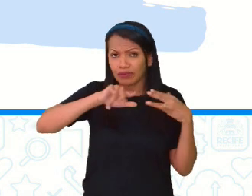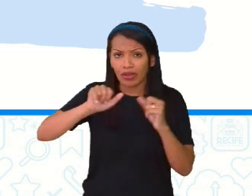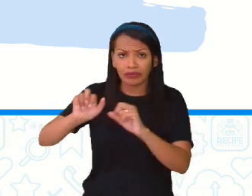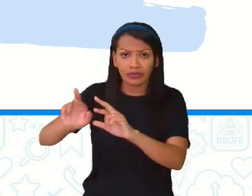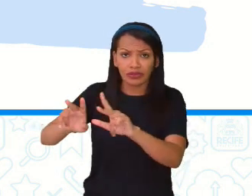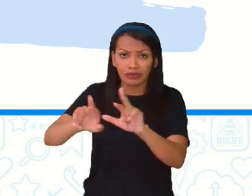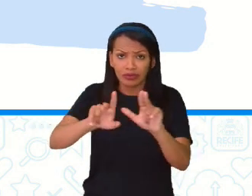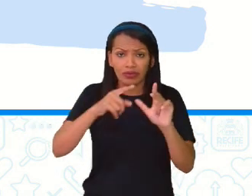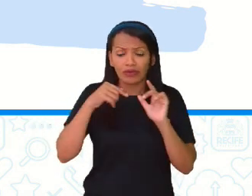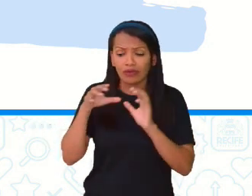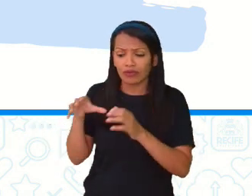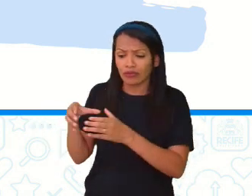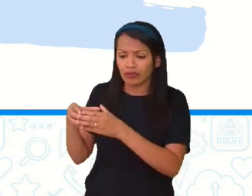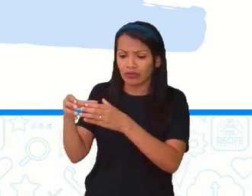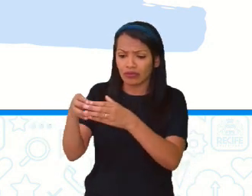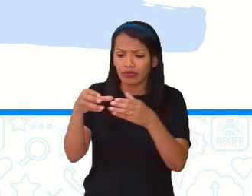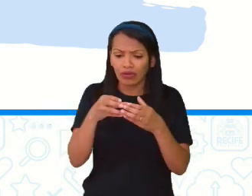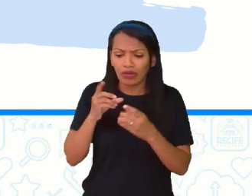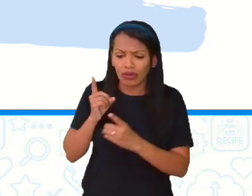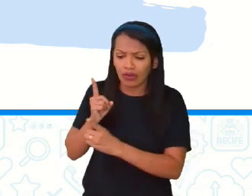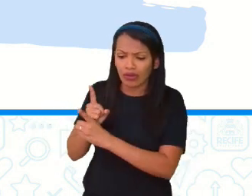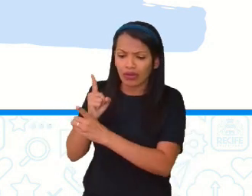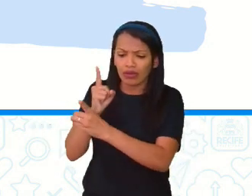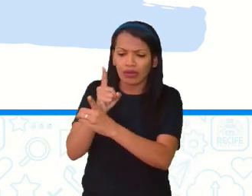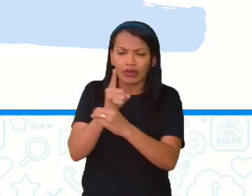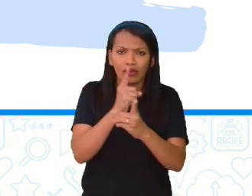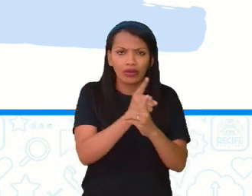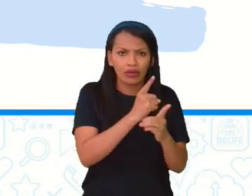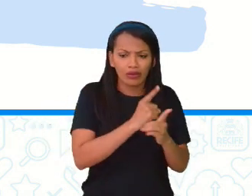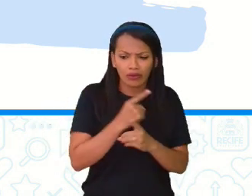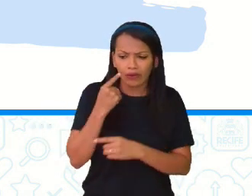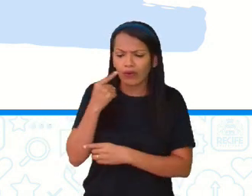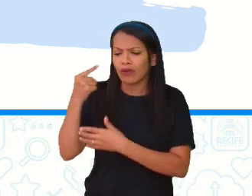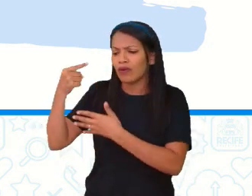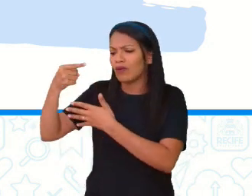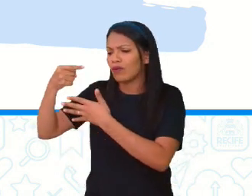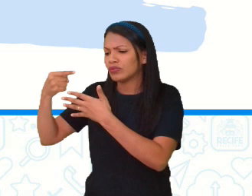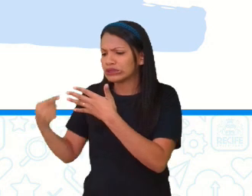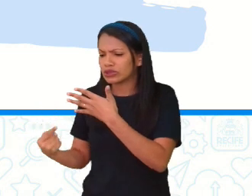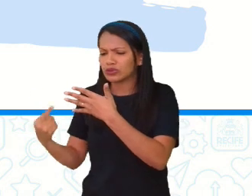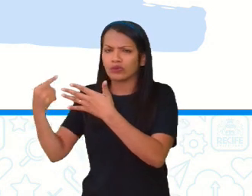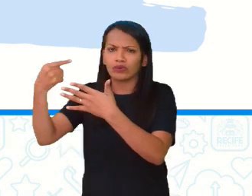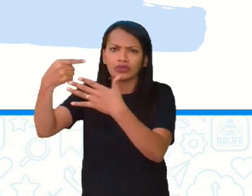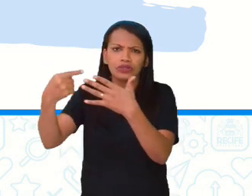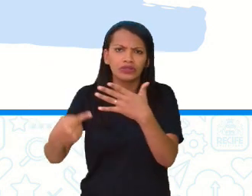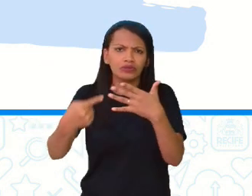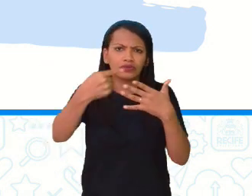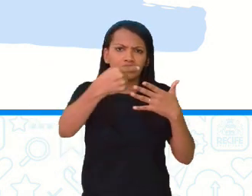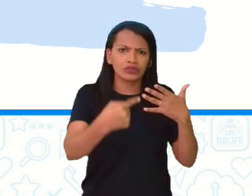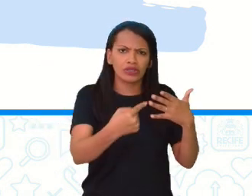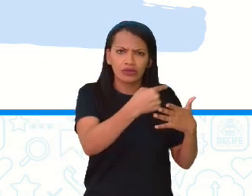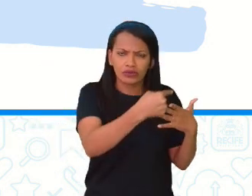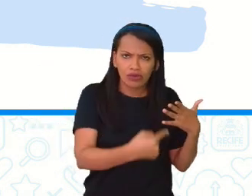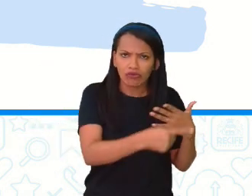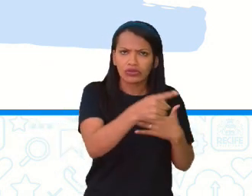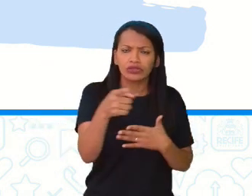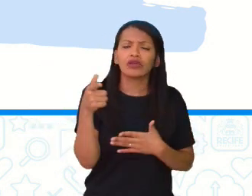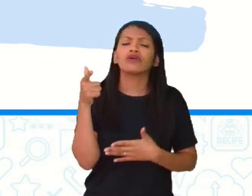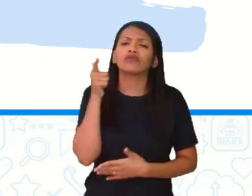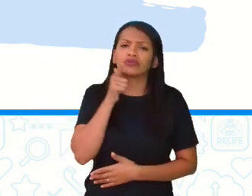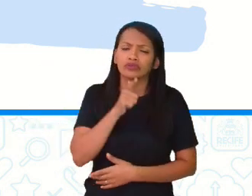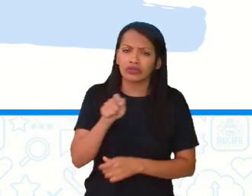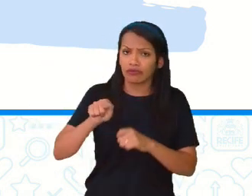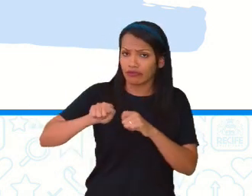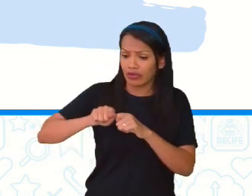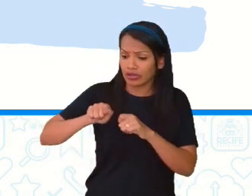cada grupo que vocês encontrarem, vocês vão colocando pelo menos aí uns 5 animais. Quando vocês conseguirem fazer esse grupo,